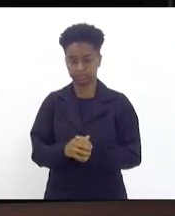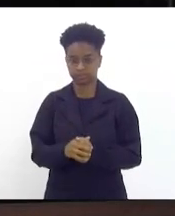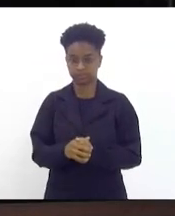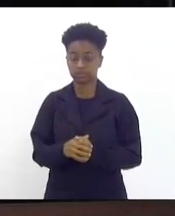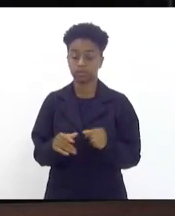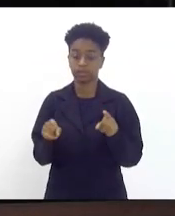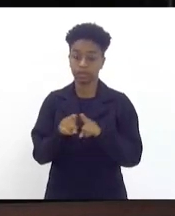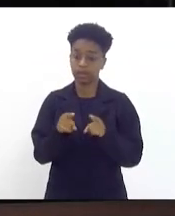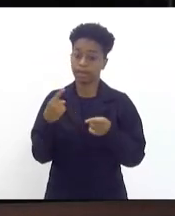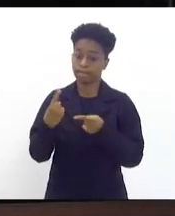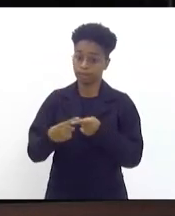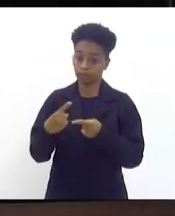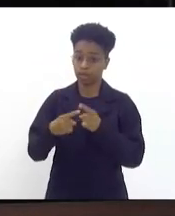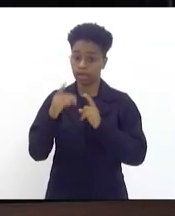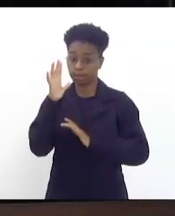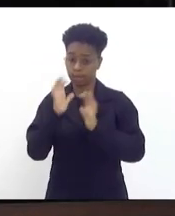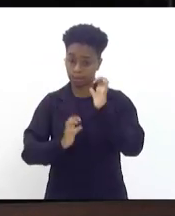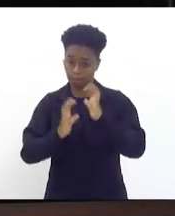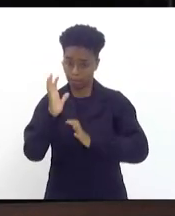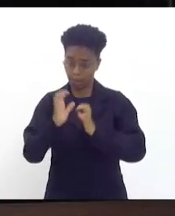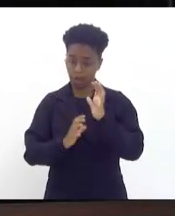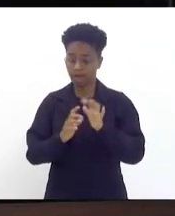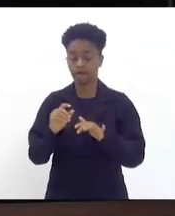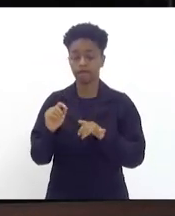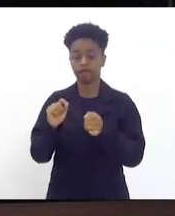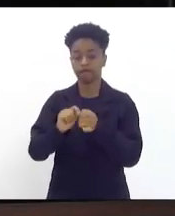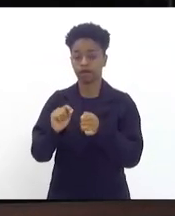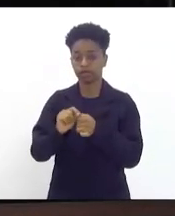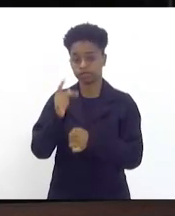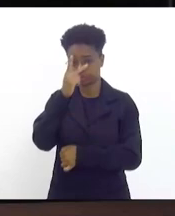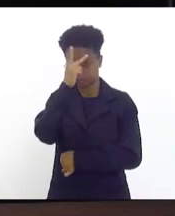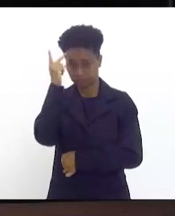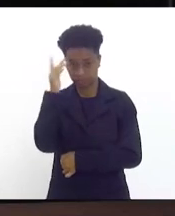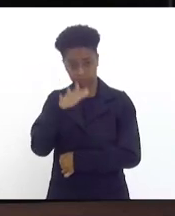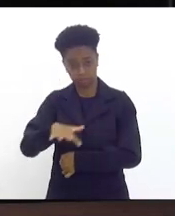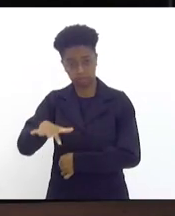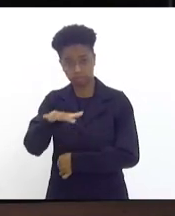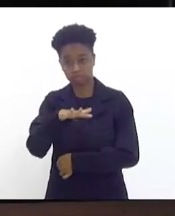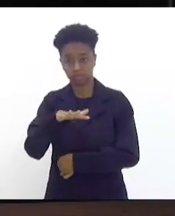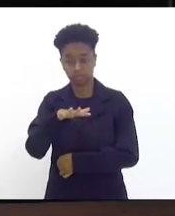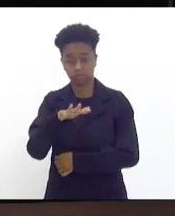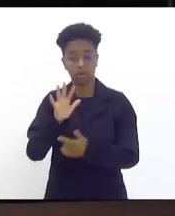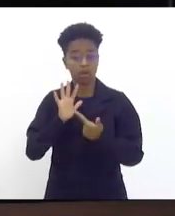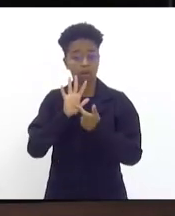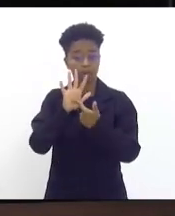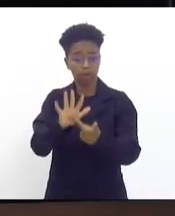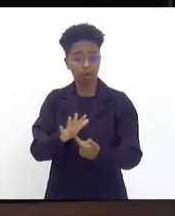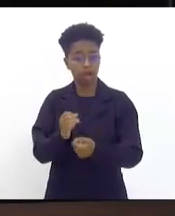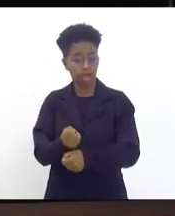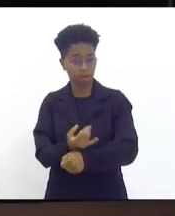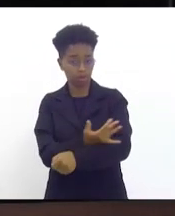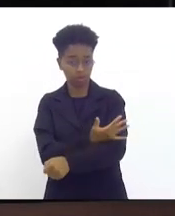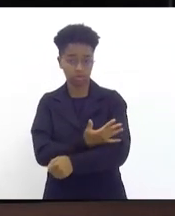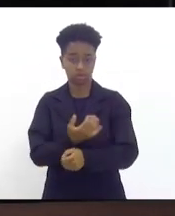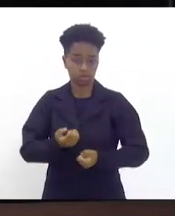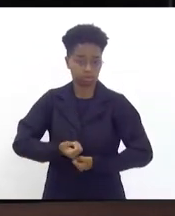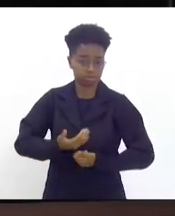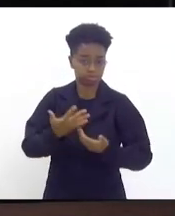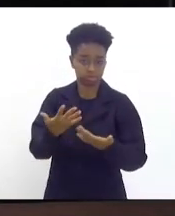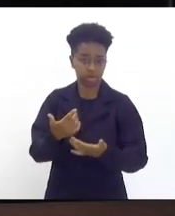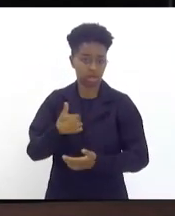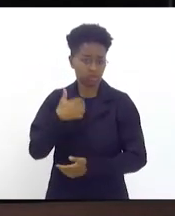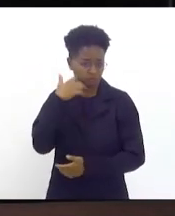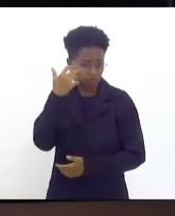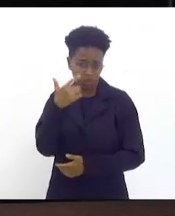até porque o calor da discussão faz com que as pessoas nós coloquem as suas emoções à frente eu